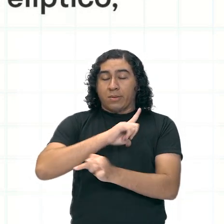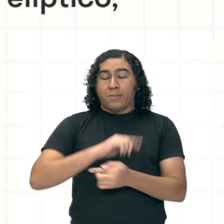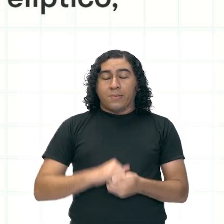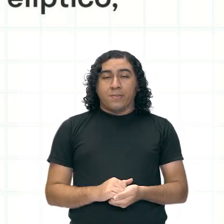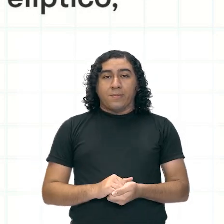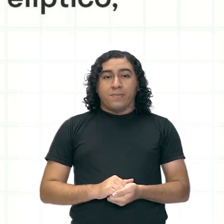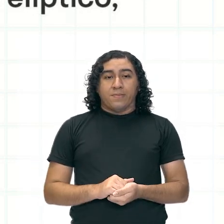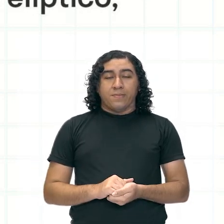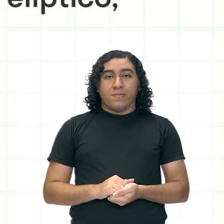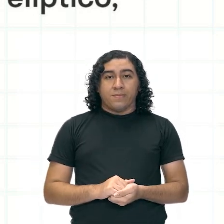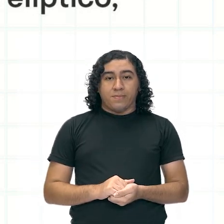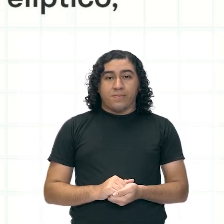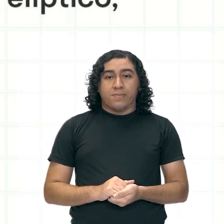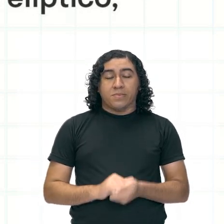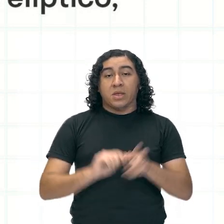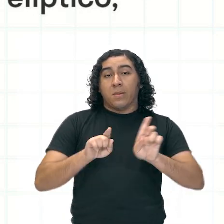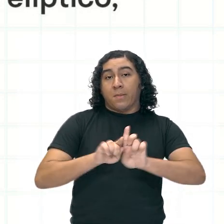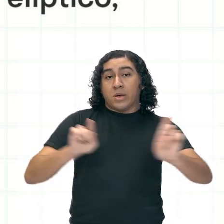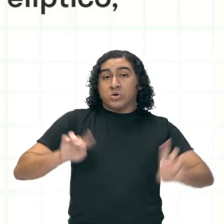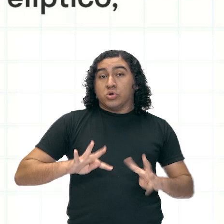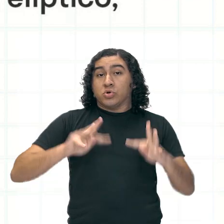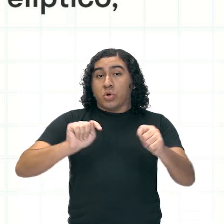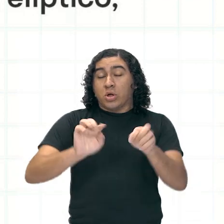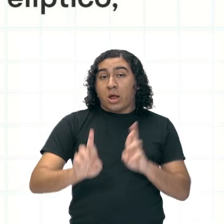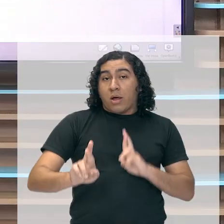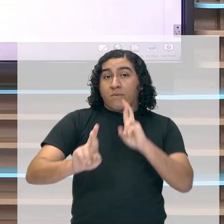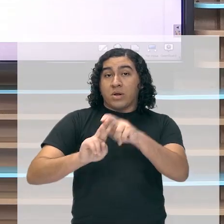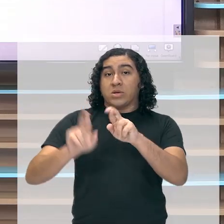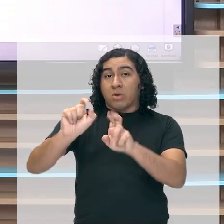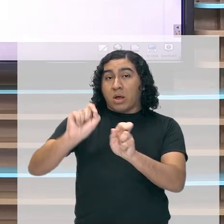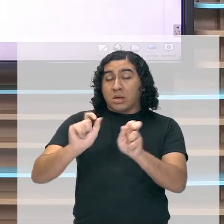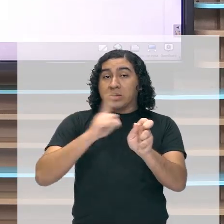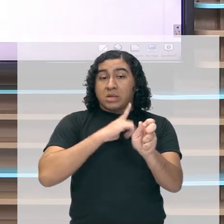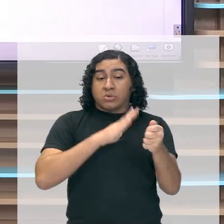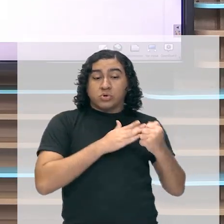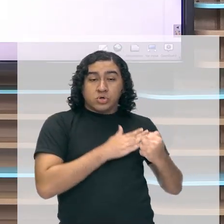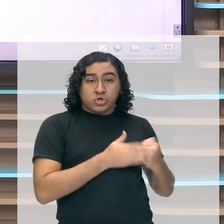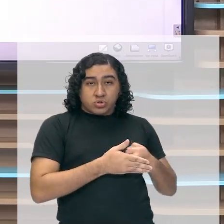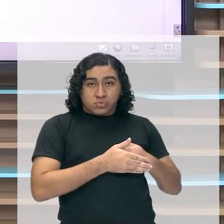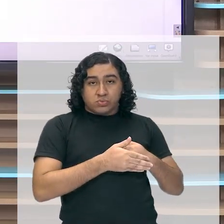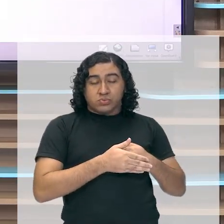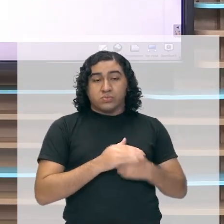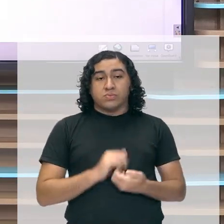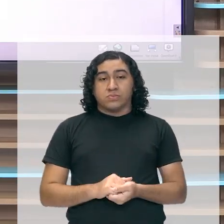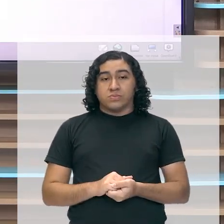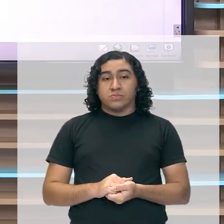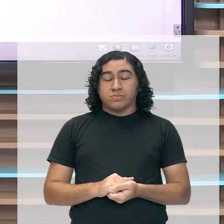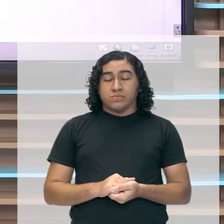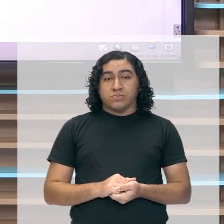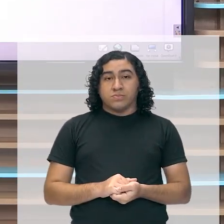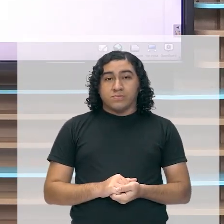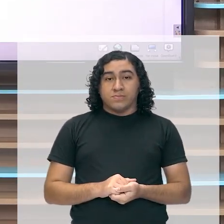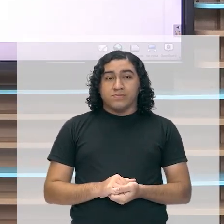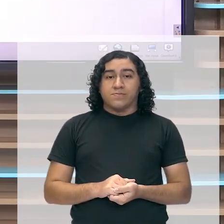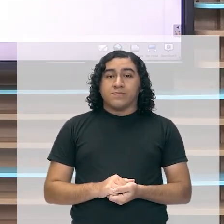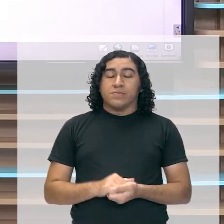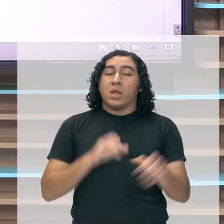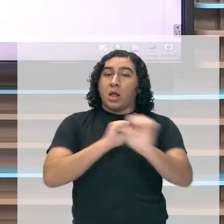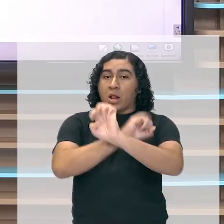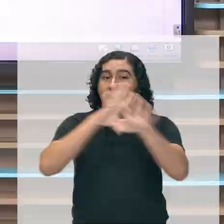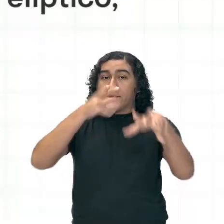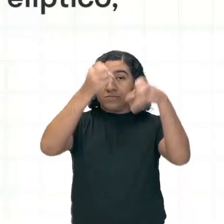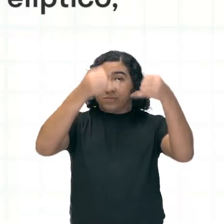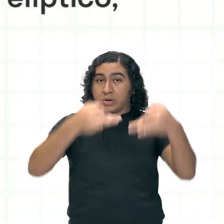esse sujeito. Mas todos eles, claro, se referem a um sujeito que está oculto. Ok? Vamos compreender melhor?